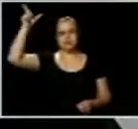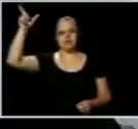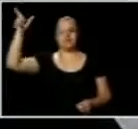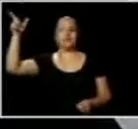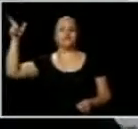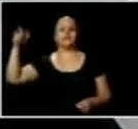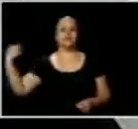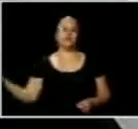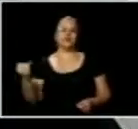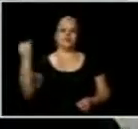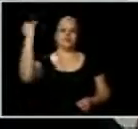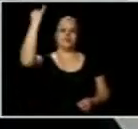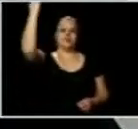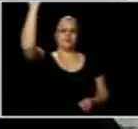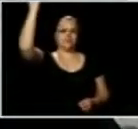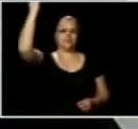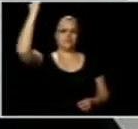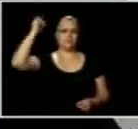Secretaria de Cultura.